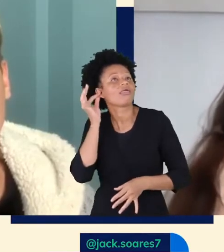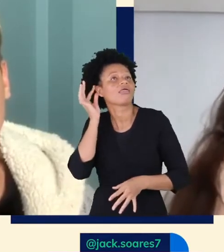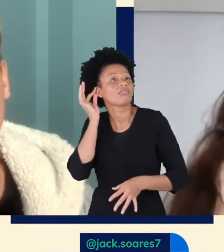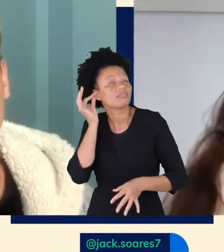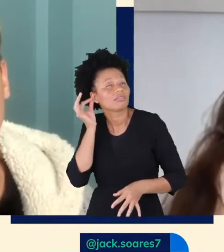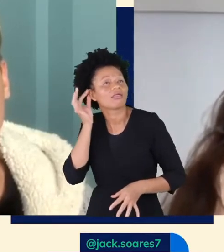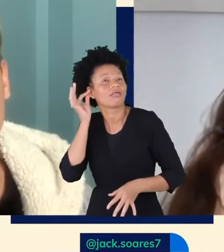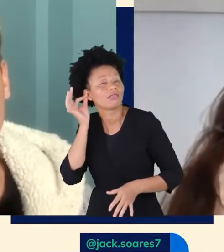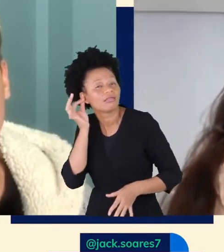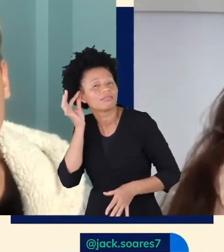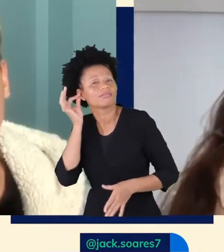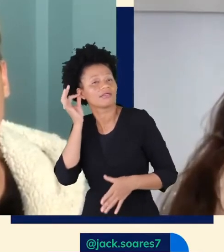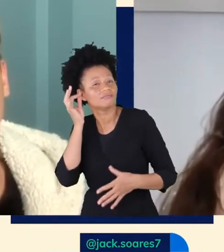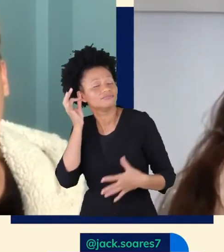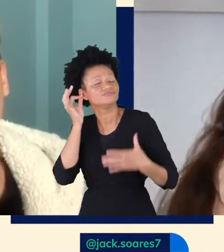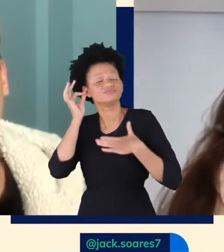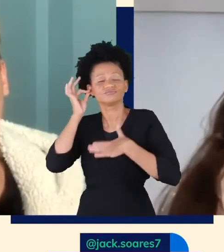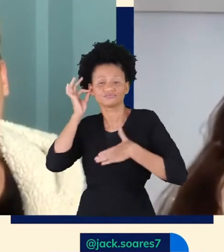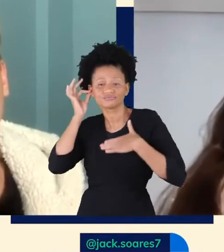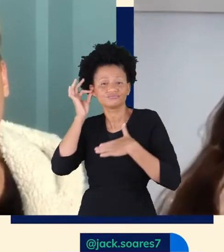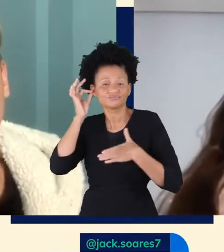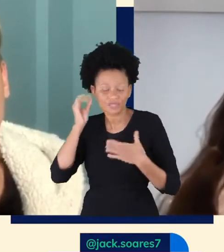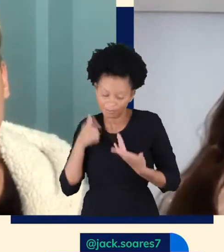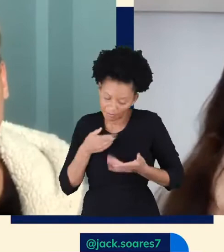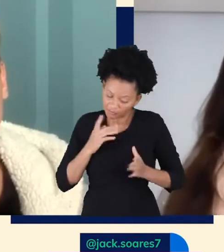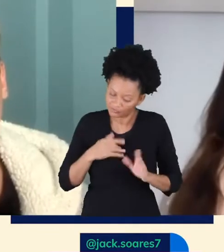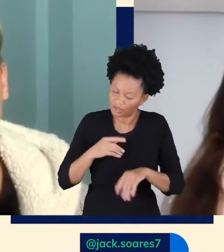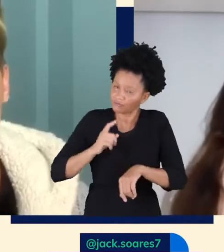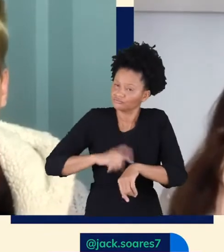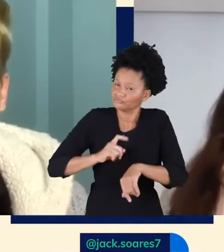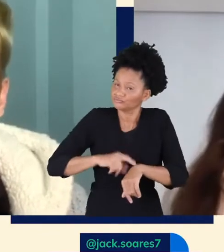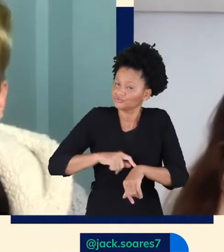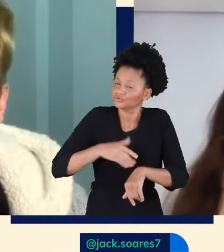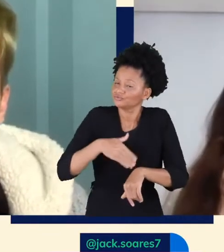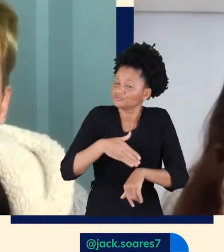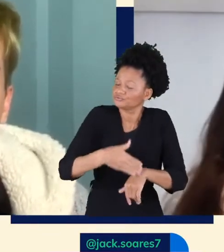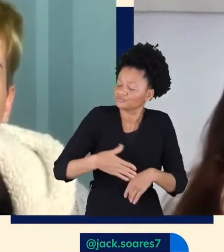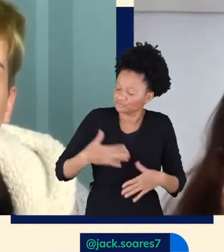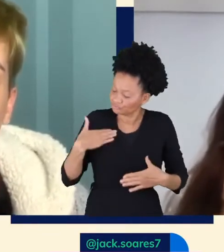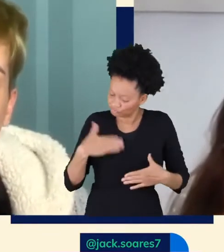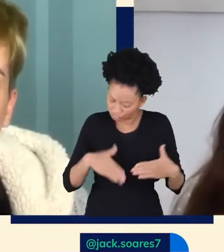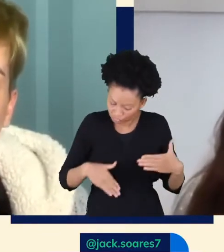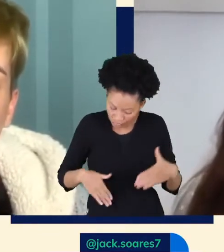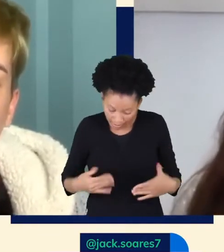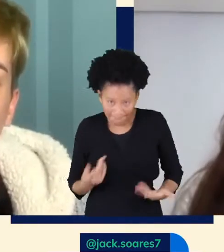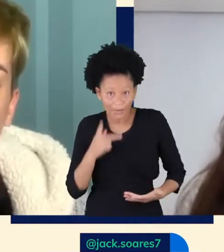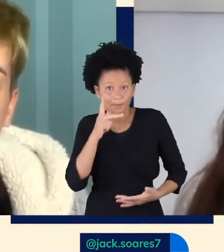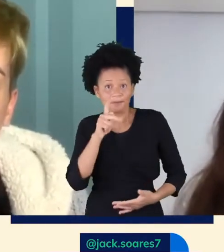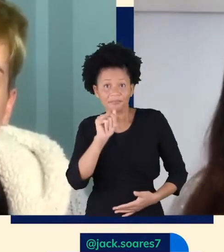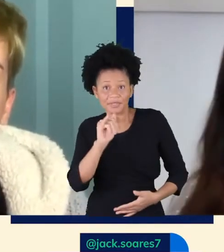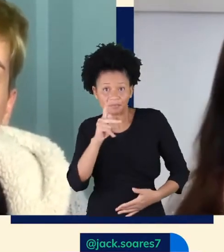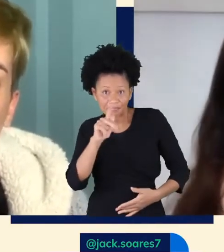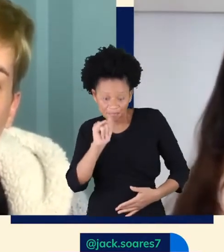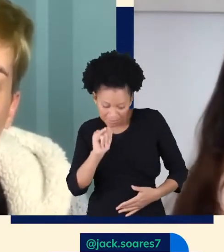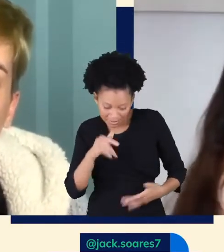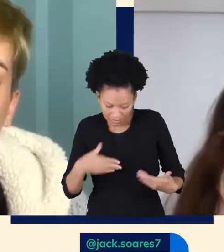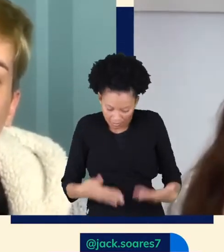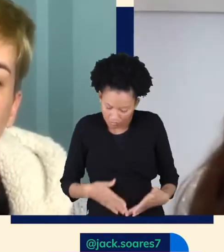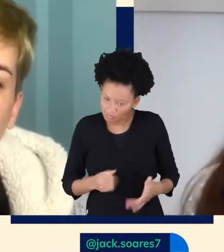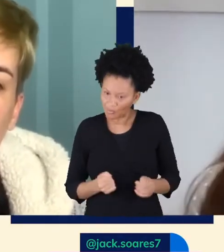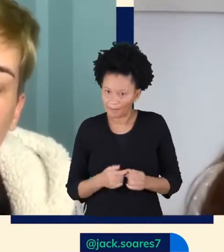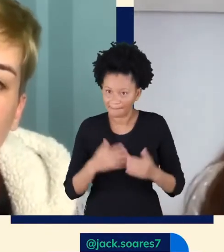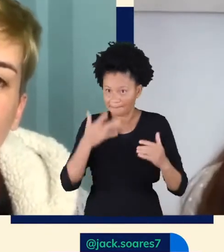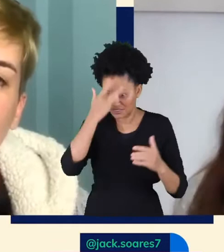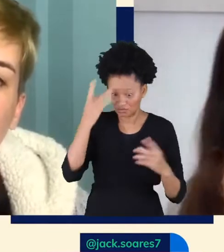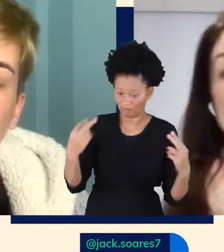ficou um tempão mexendo aqui na orelha, ela pode ficar um tempo descobrindo, olha, esse é meu pipi, ele